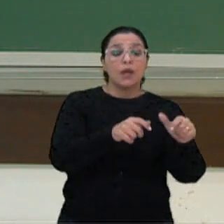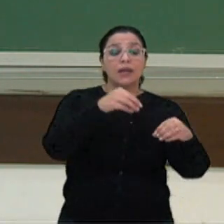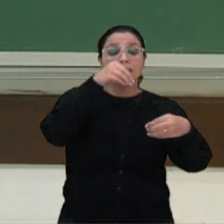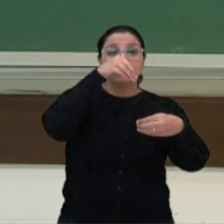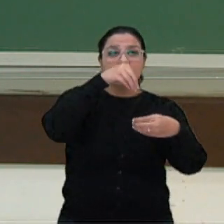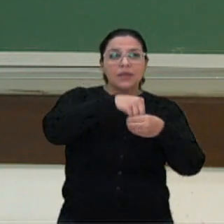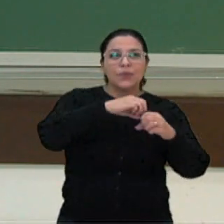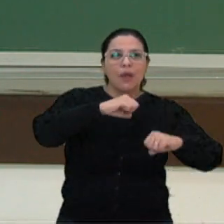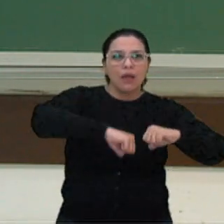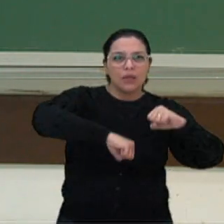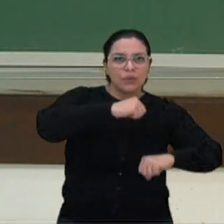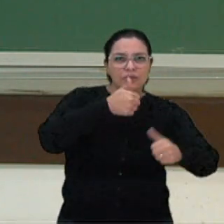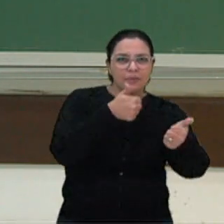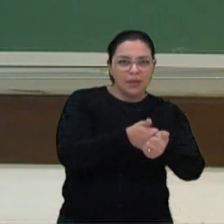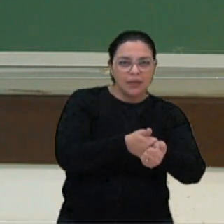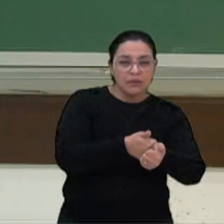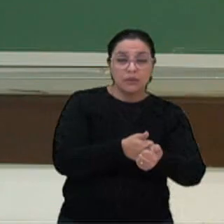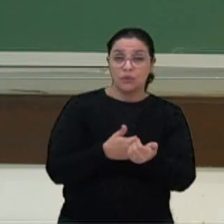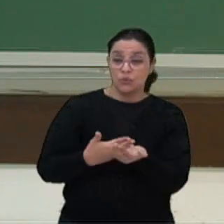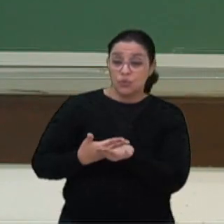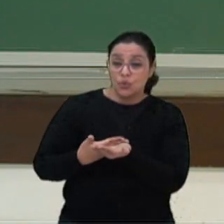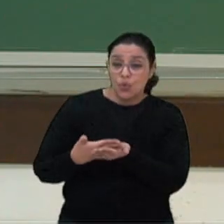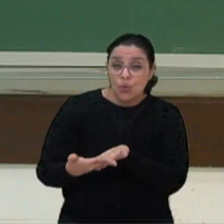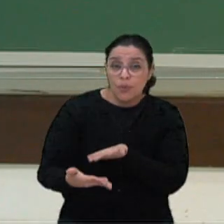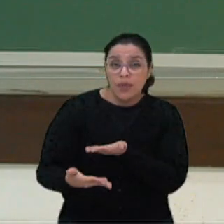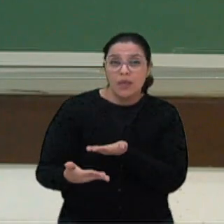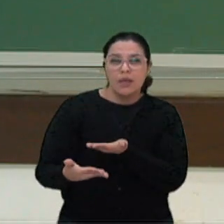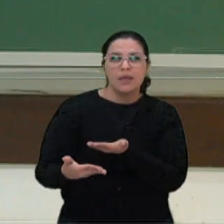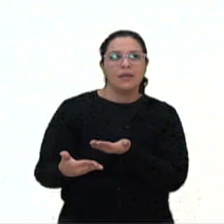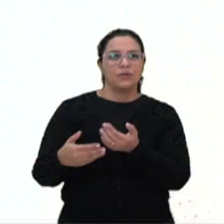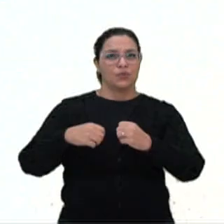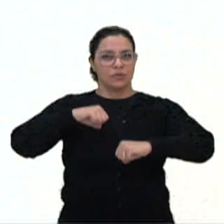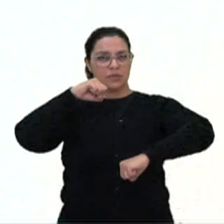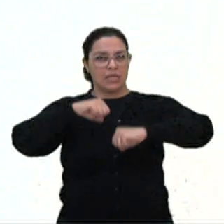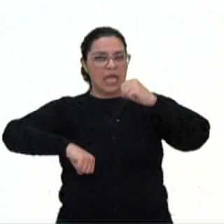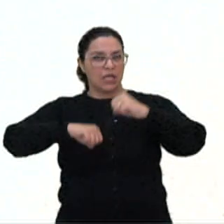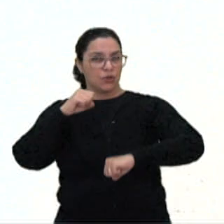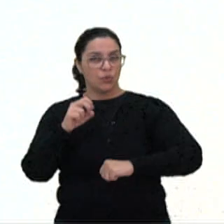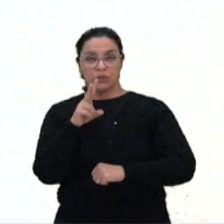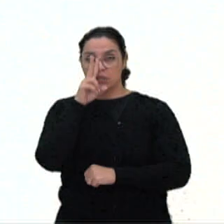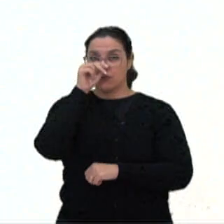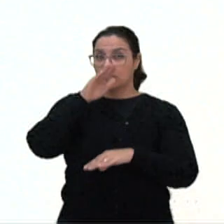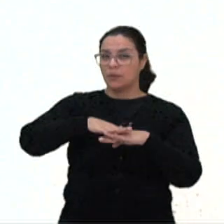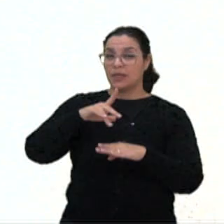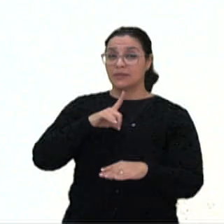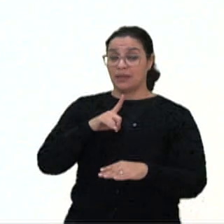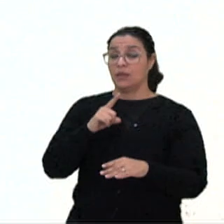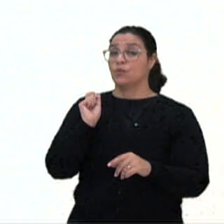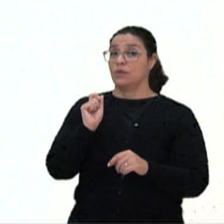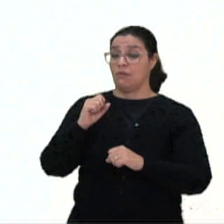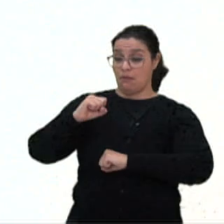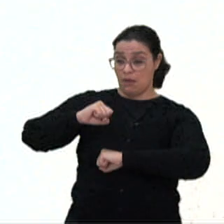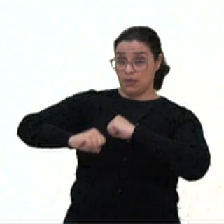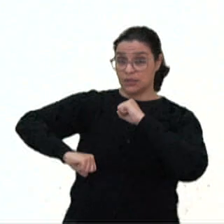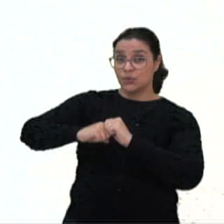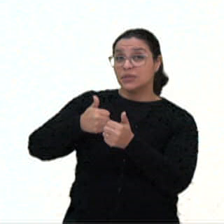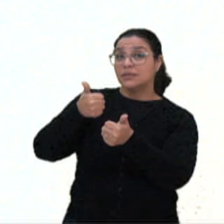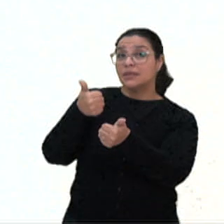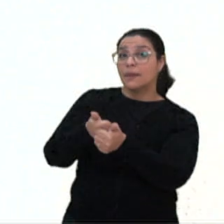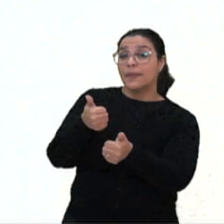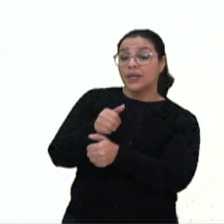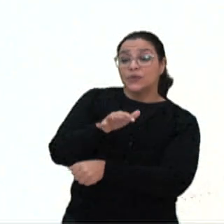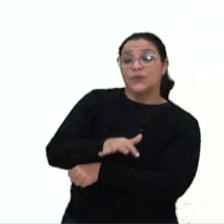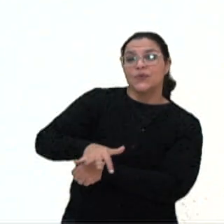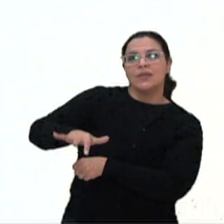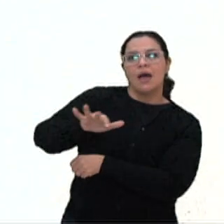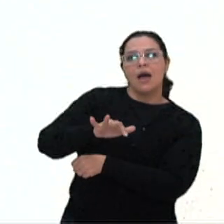indústria. Lá no início do processo de industrialização, a gente tem isso mais acentuado. As indústrias se instalam próximos das